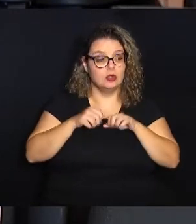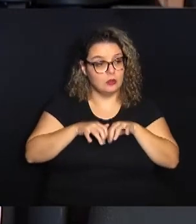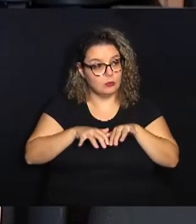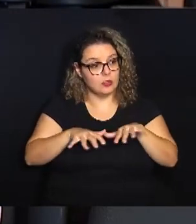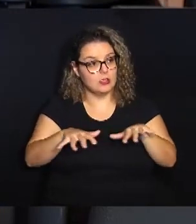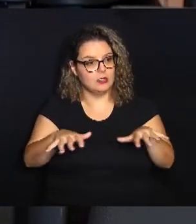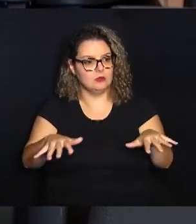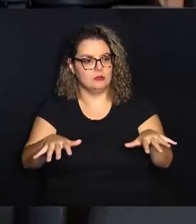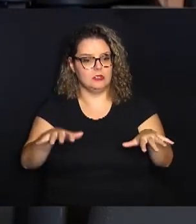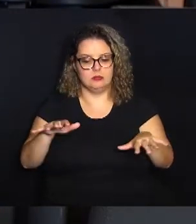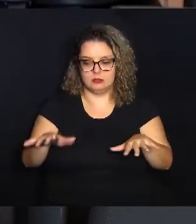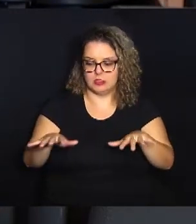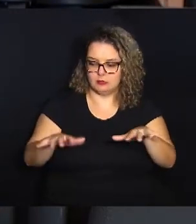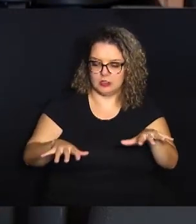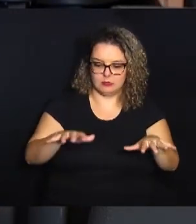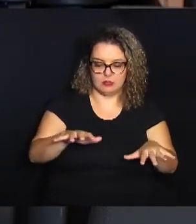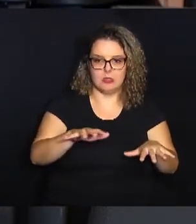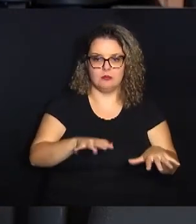ampliar essas áreas